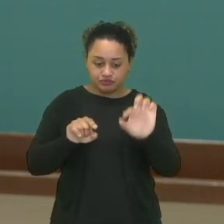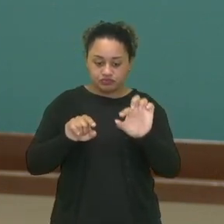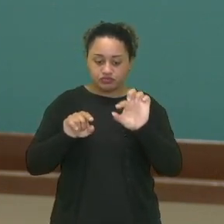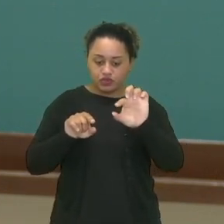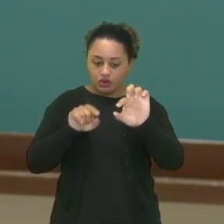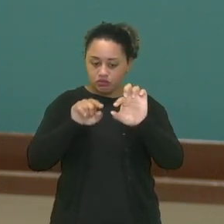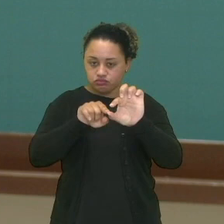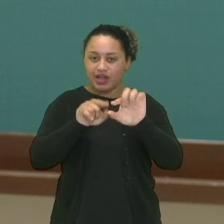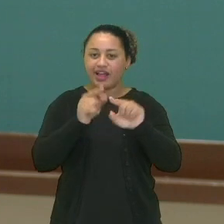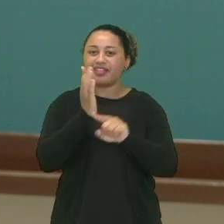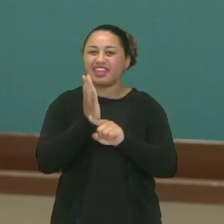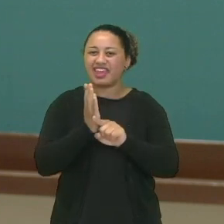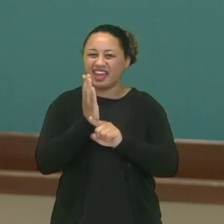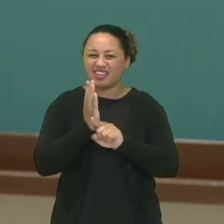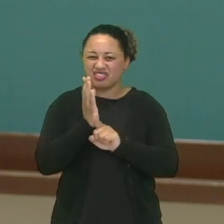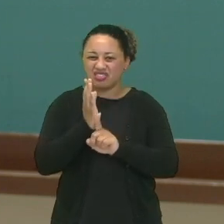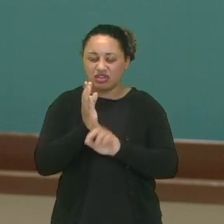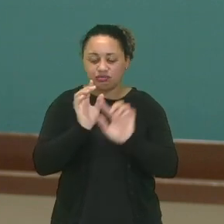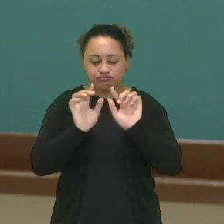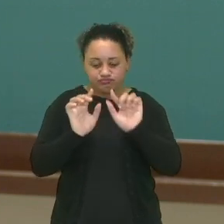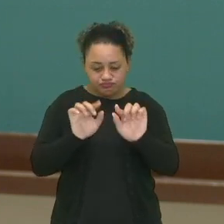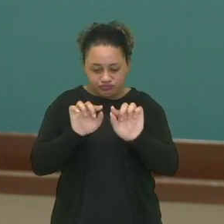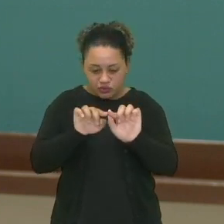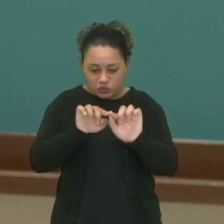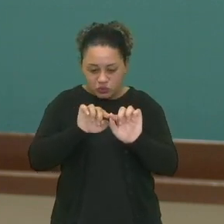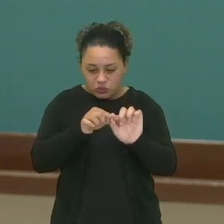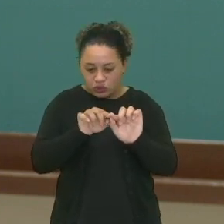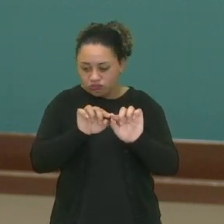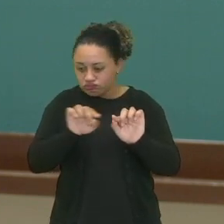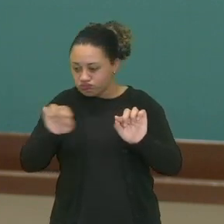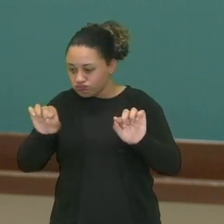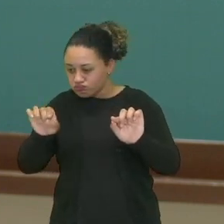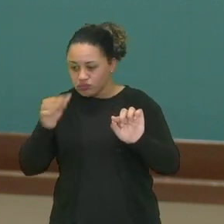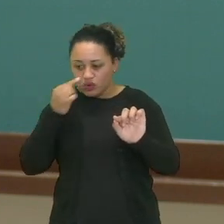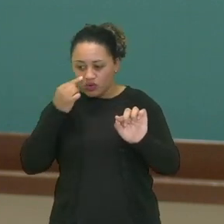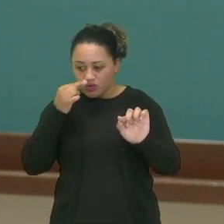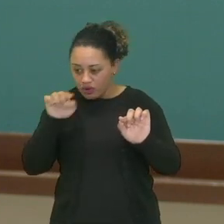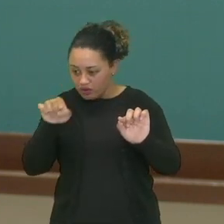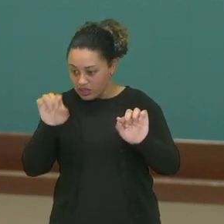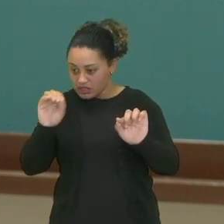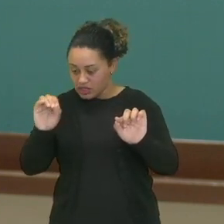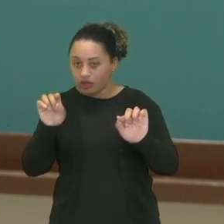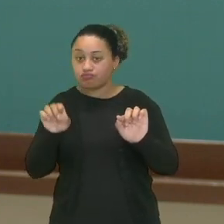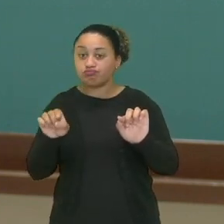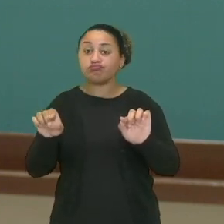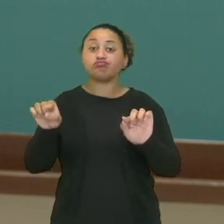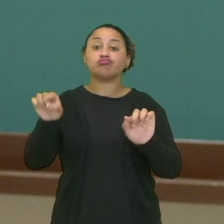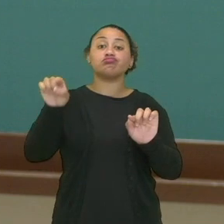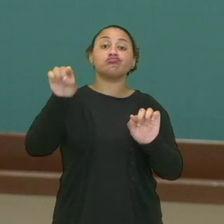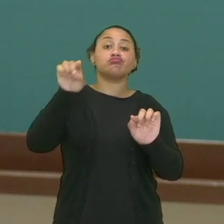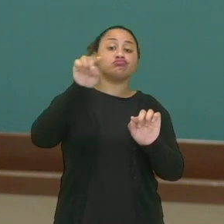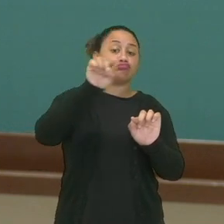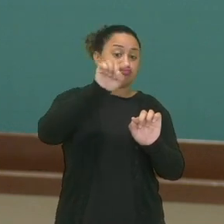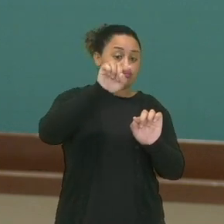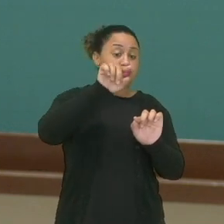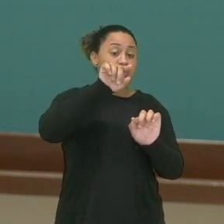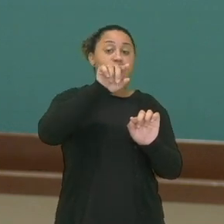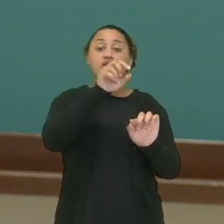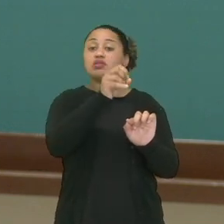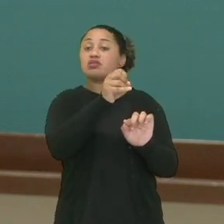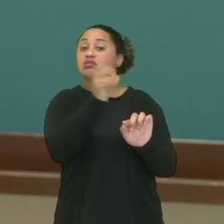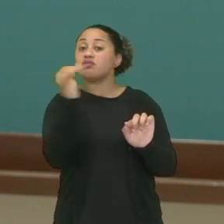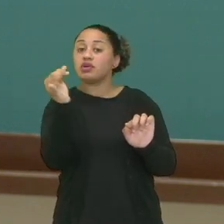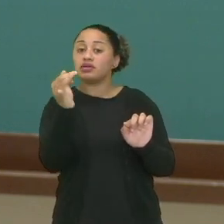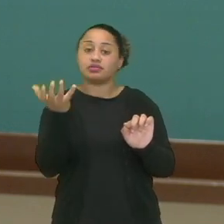e posiciona bem na origem, tá? E a gente vai medir a distância, né, de uma semi-retinha aqui, ó,